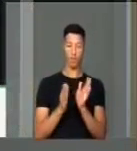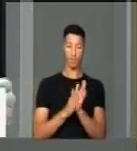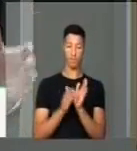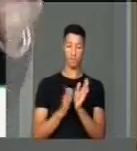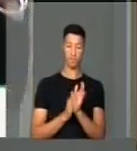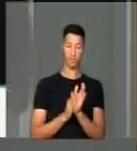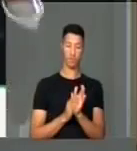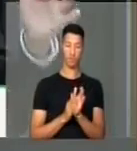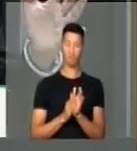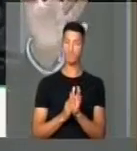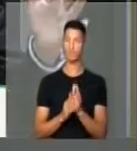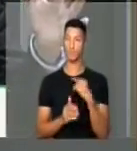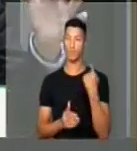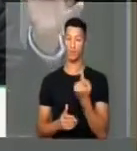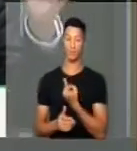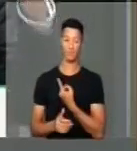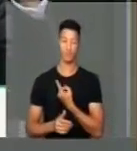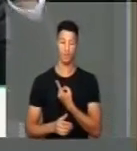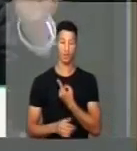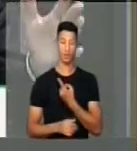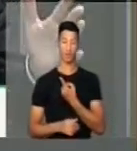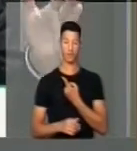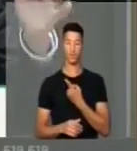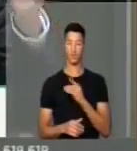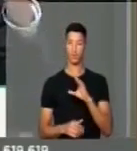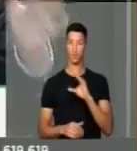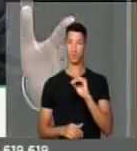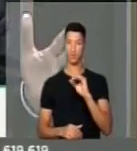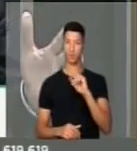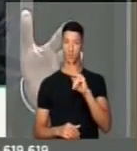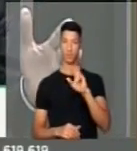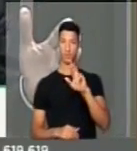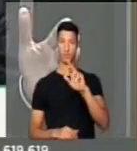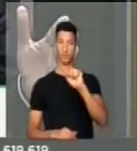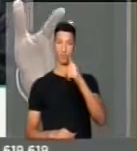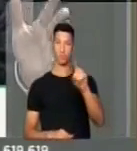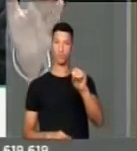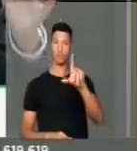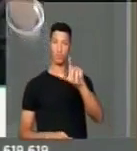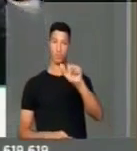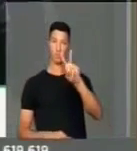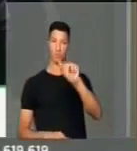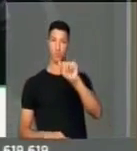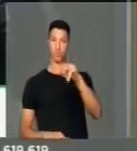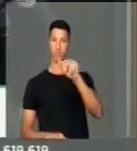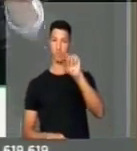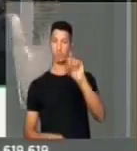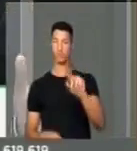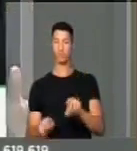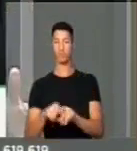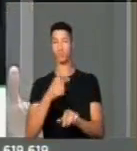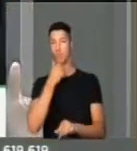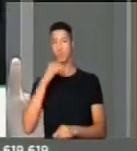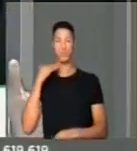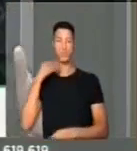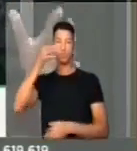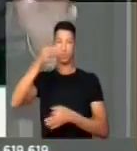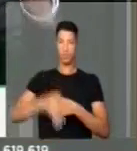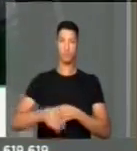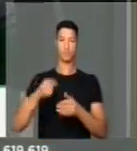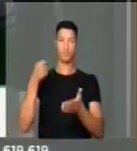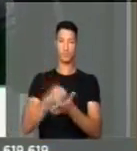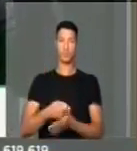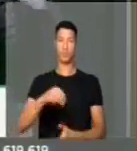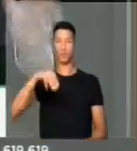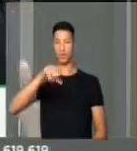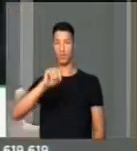parabenizar a nossa Operação Lava Jato, ao juiz Sérgio Moro, à